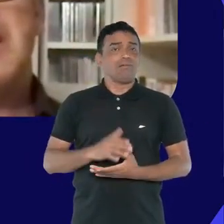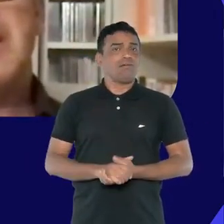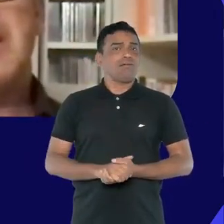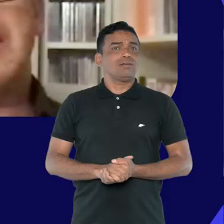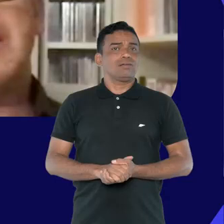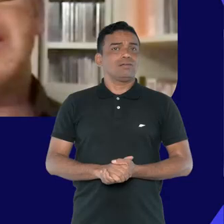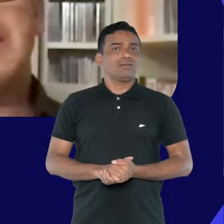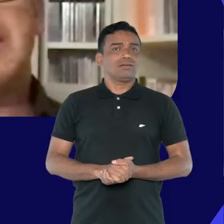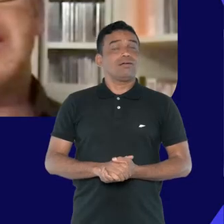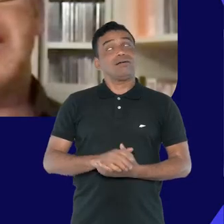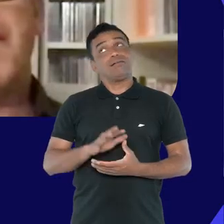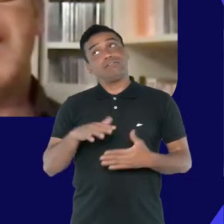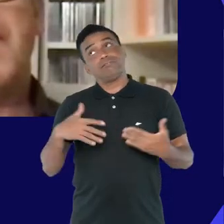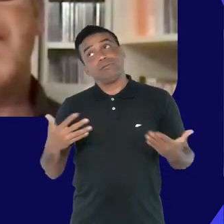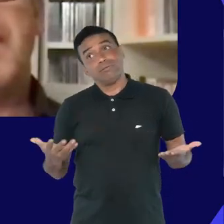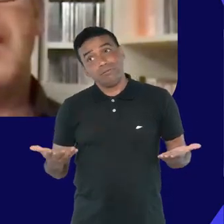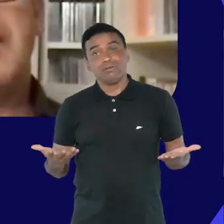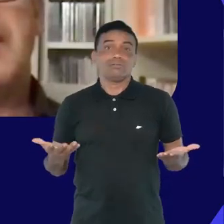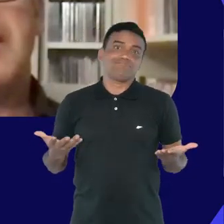medida,